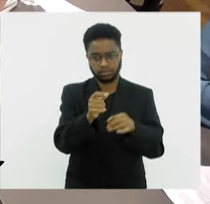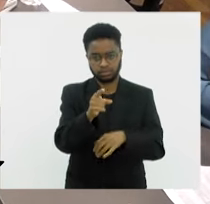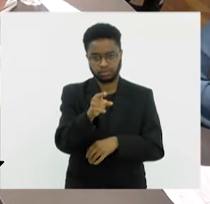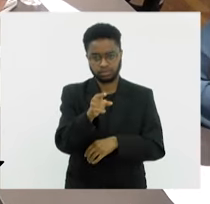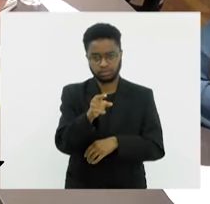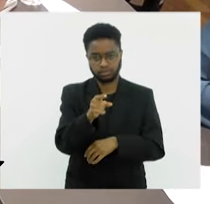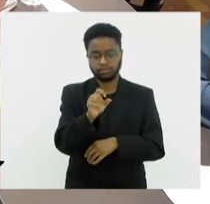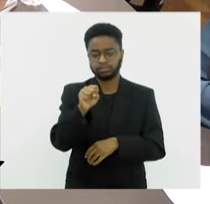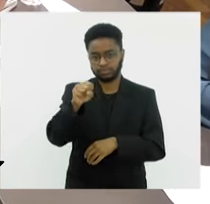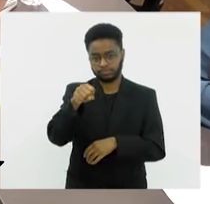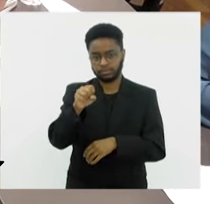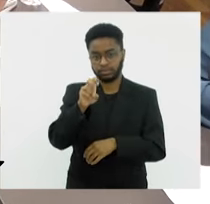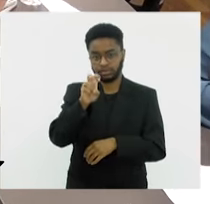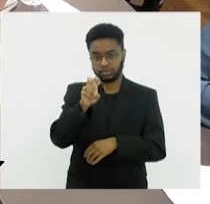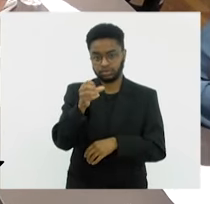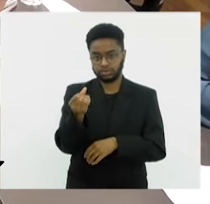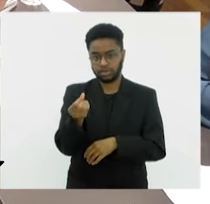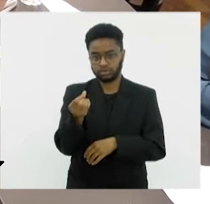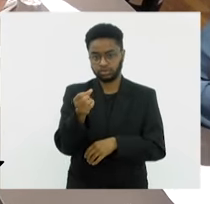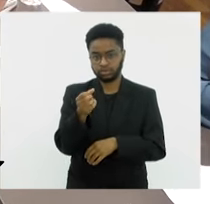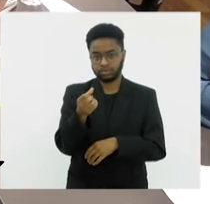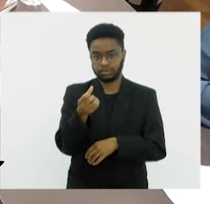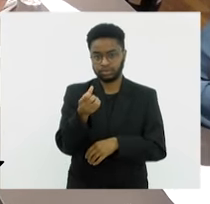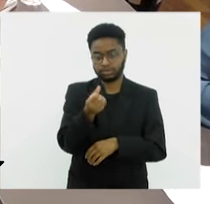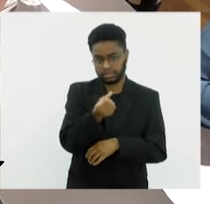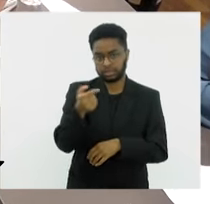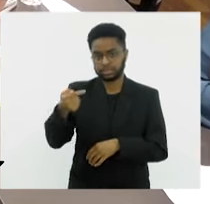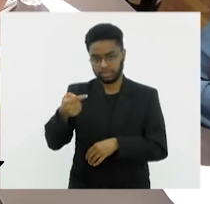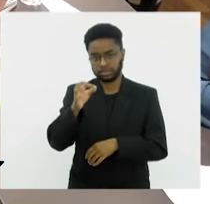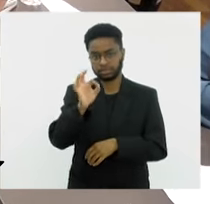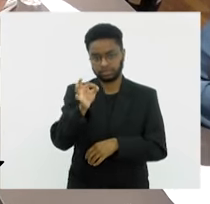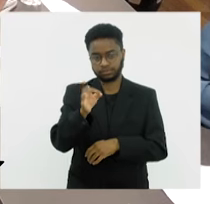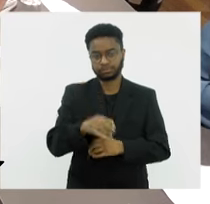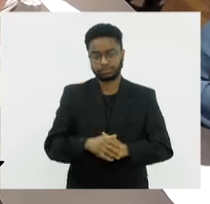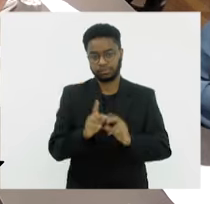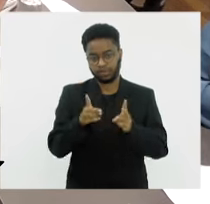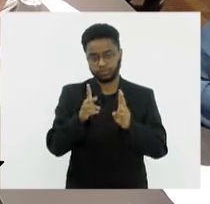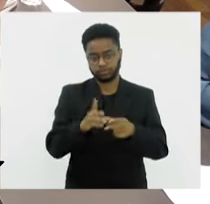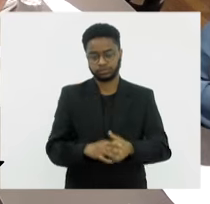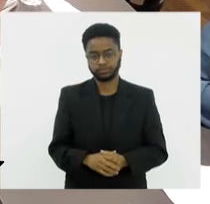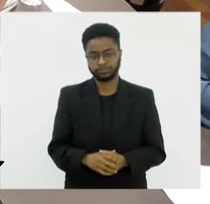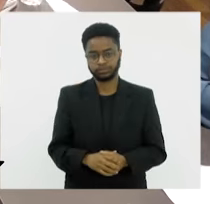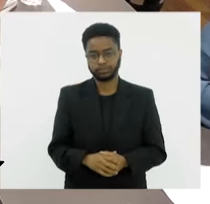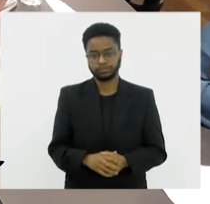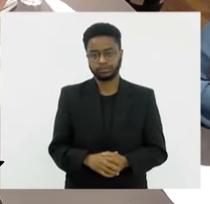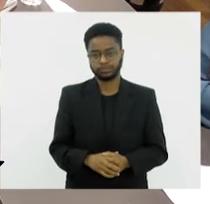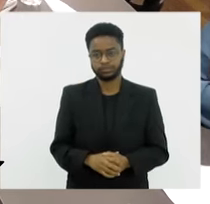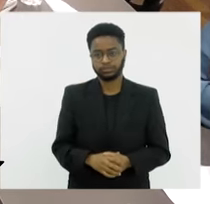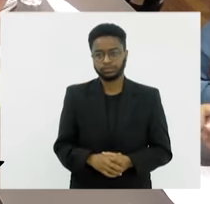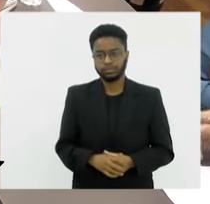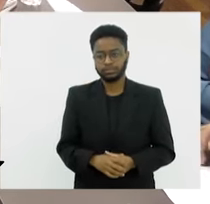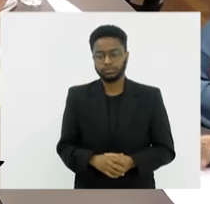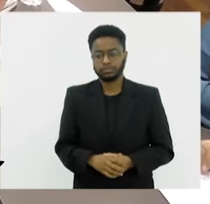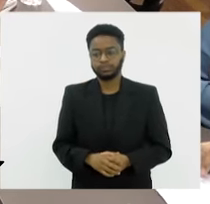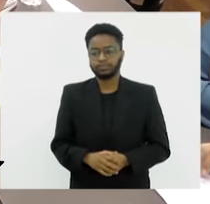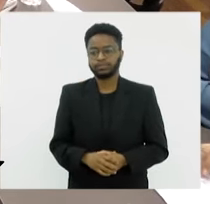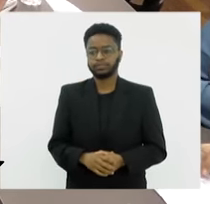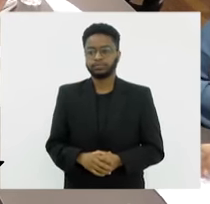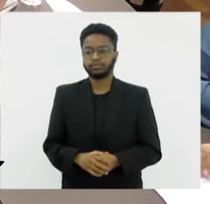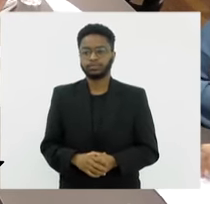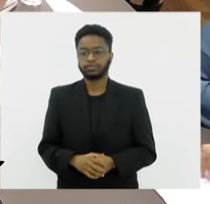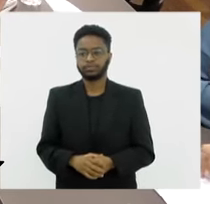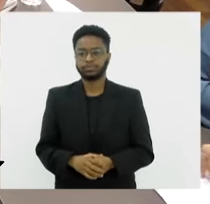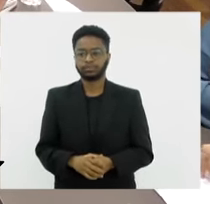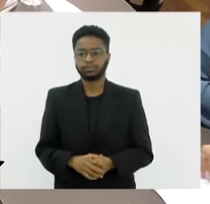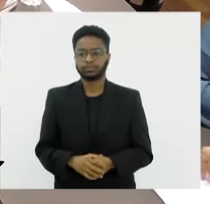6. 6 e 7. É o 6 e 7, aquelas de praxe. De praxe. Tem mais uma, tem